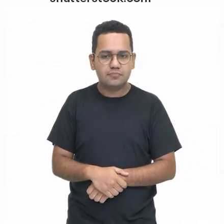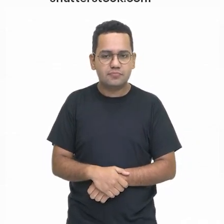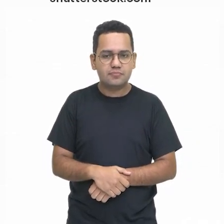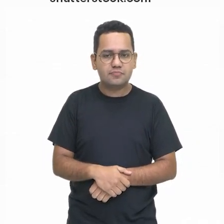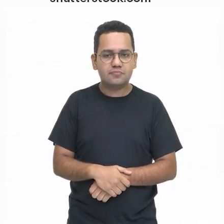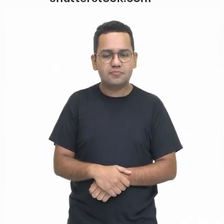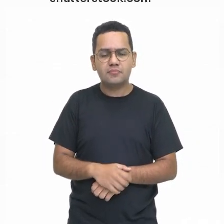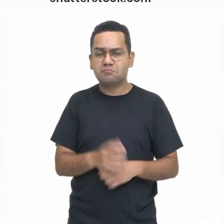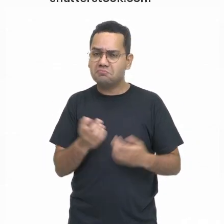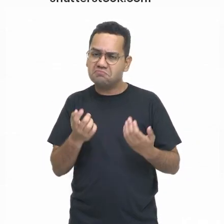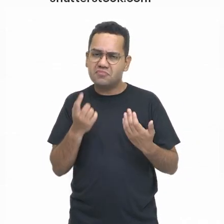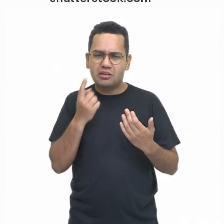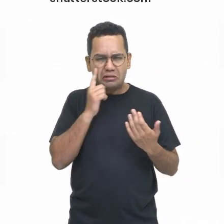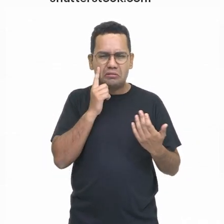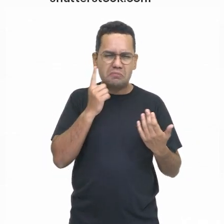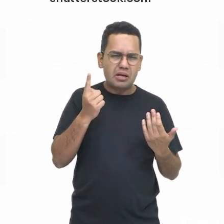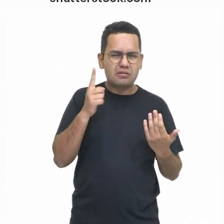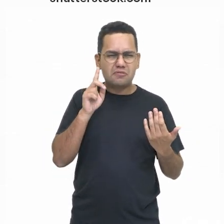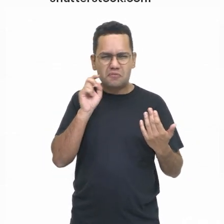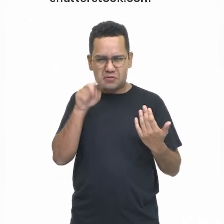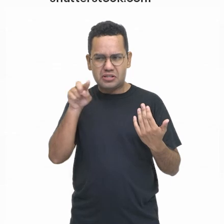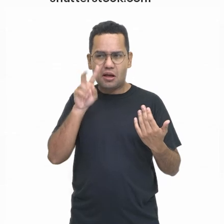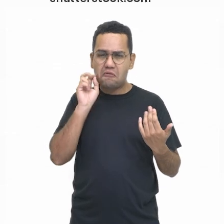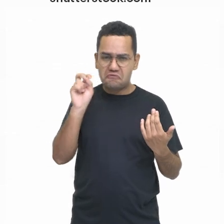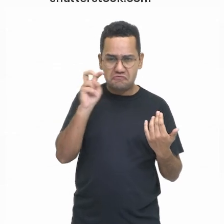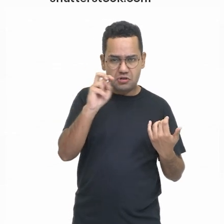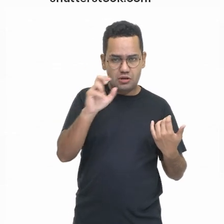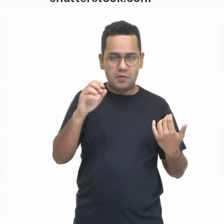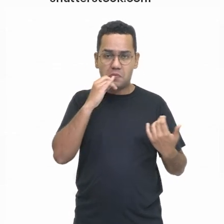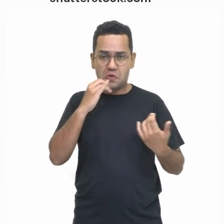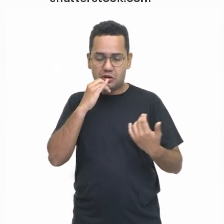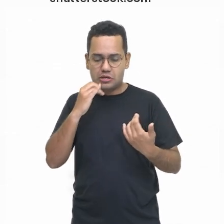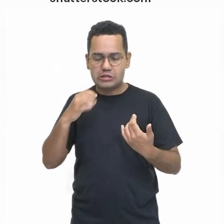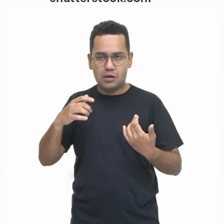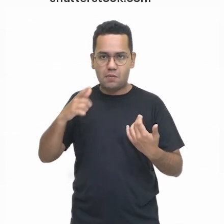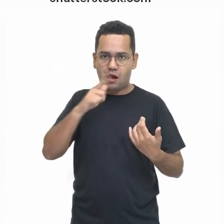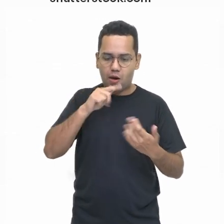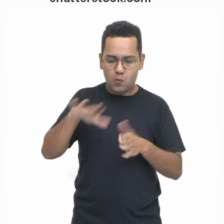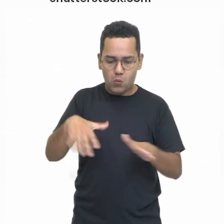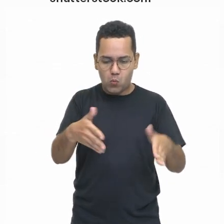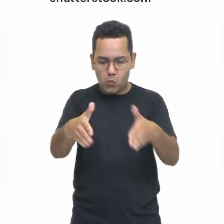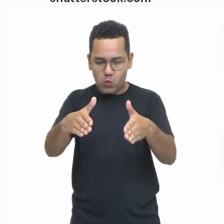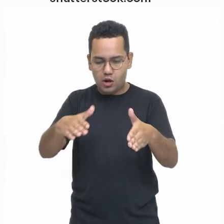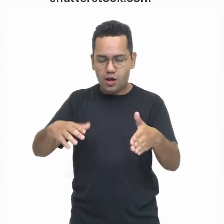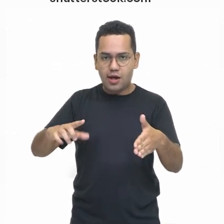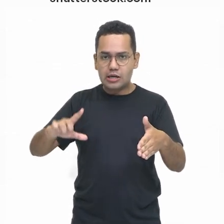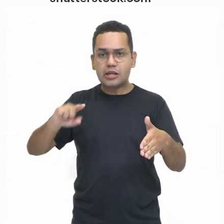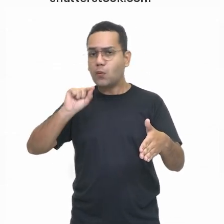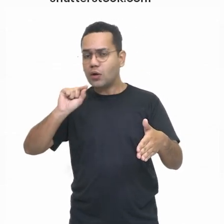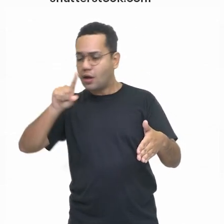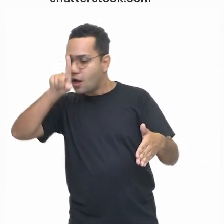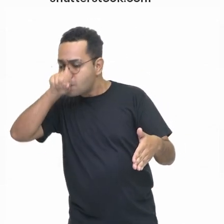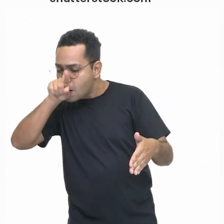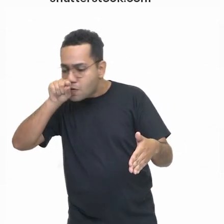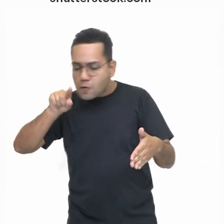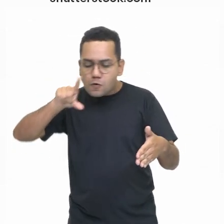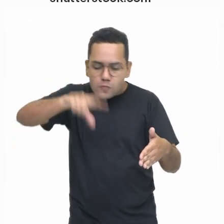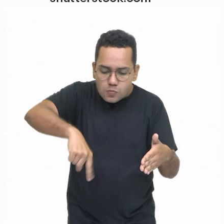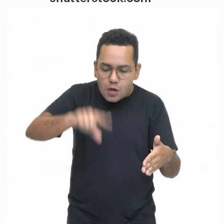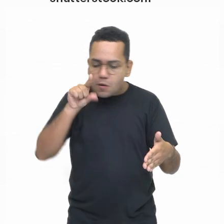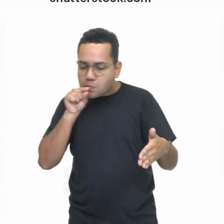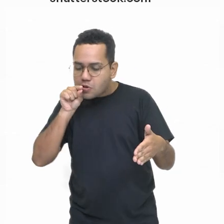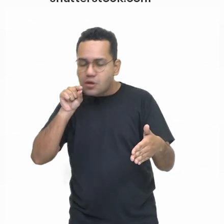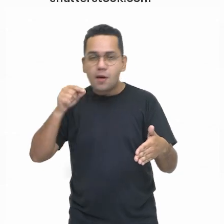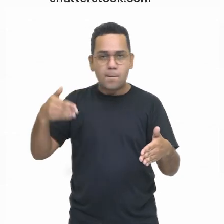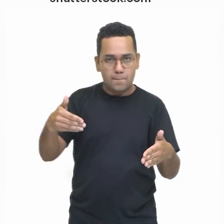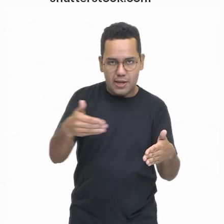lagos garças, né, ali que estão colonizando, vivendo naquele ambiente. Eles se alimentam dos